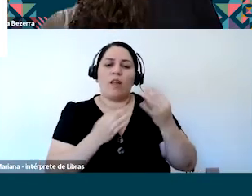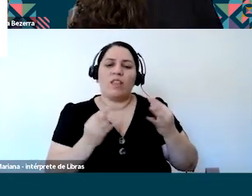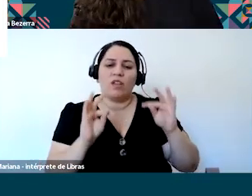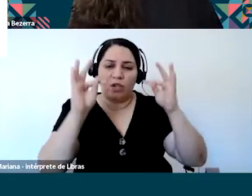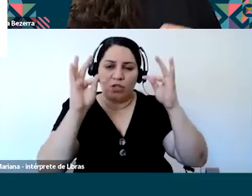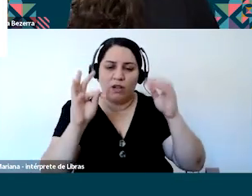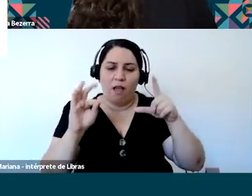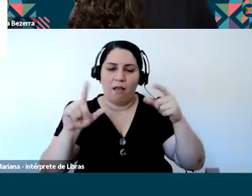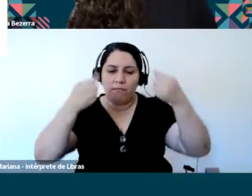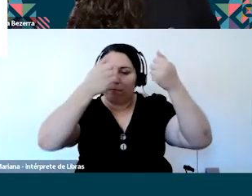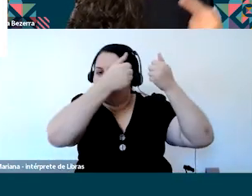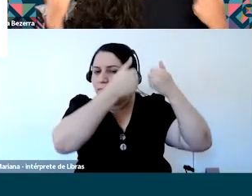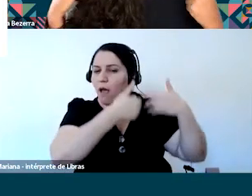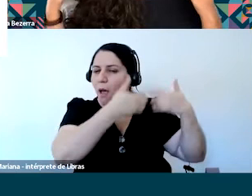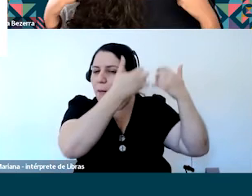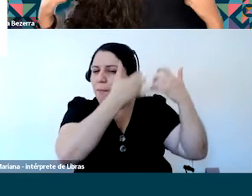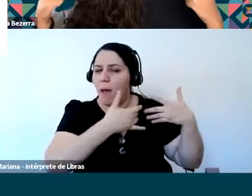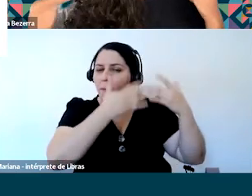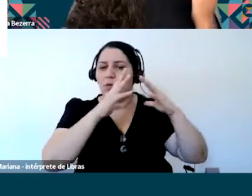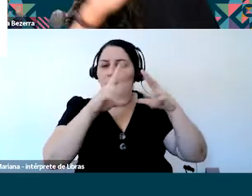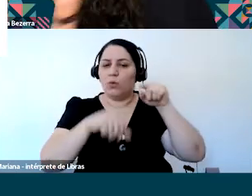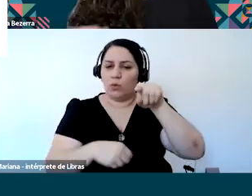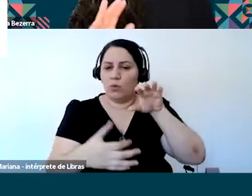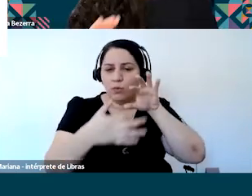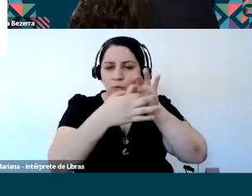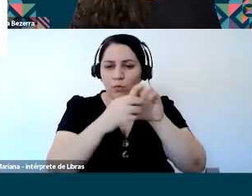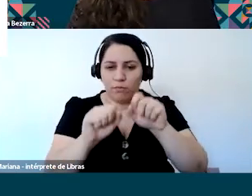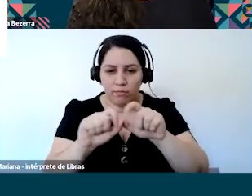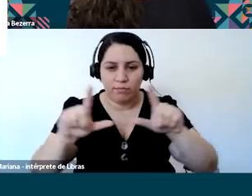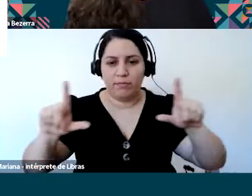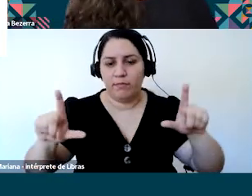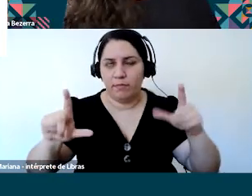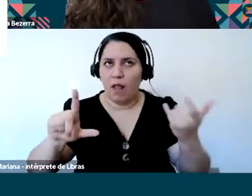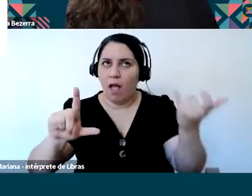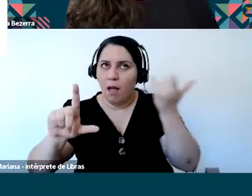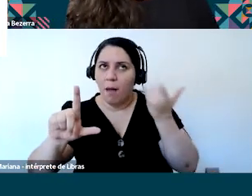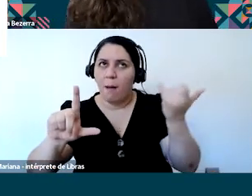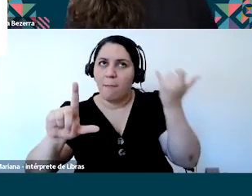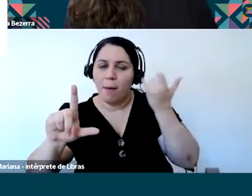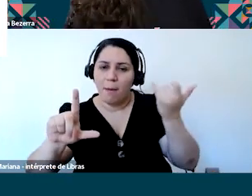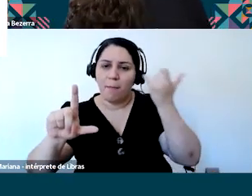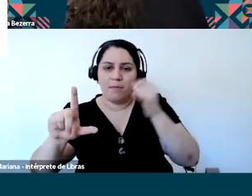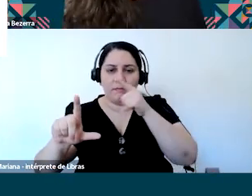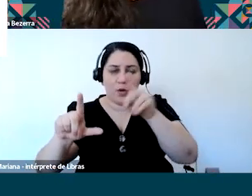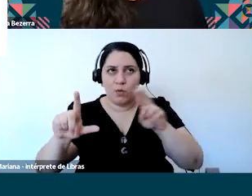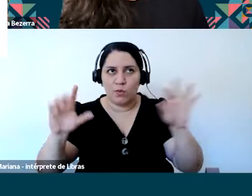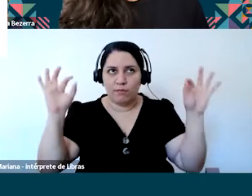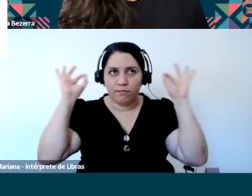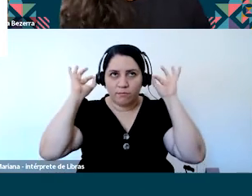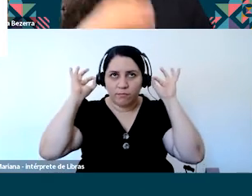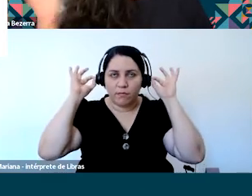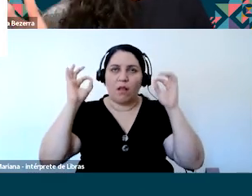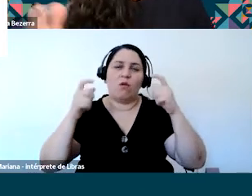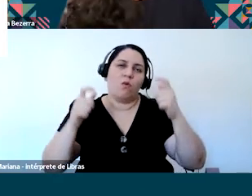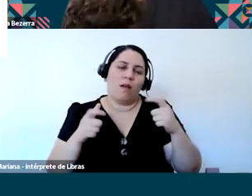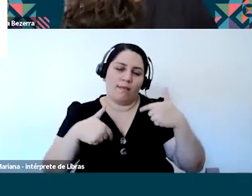chamada leitor de tela. E para isso ela tem um feedback auditivo de tudo que está sendo mostrado na tela, e aí por isso que as pessoas estão utilizando fone de